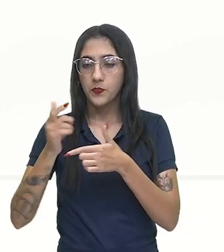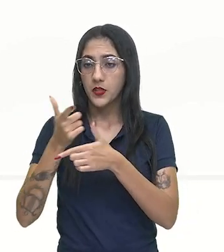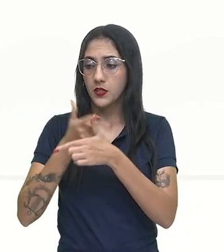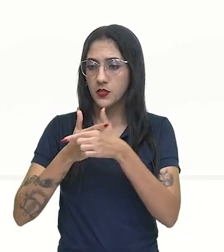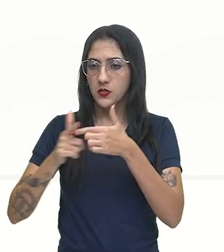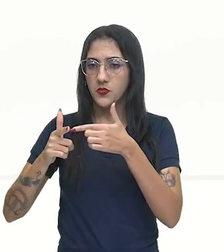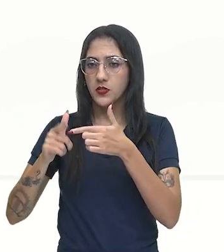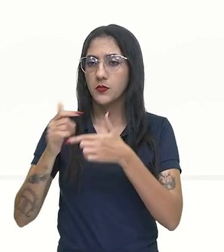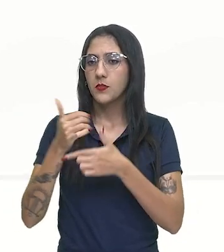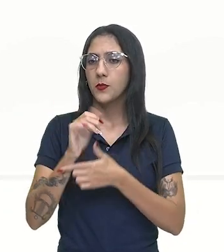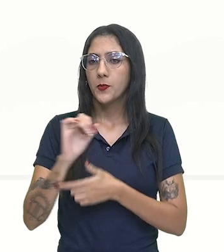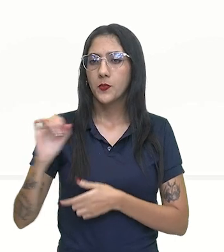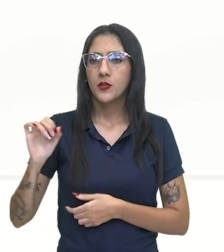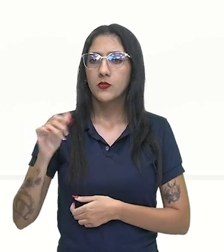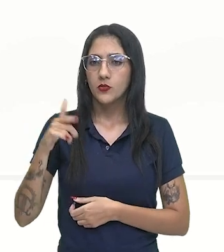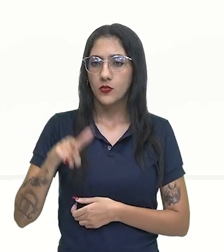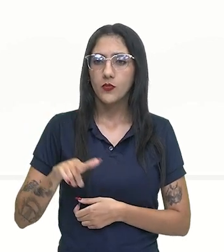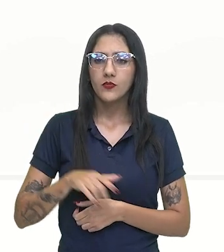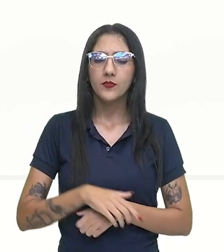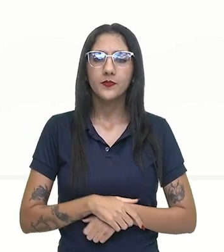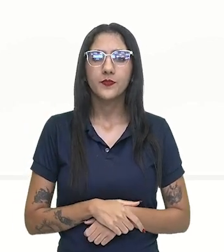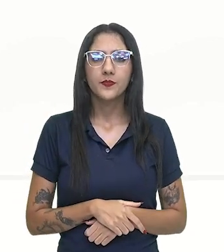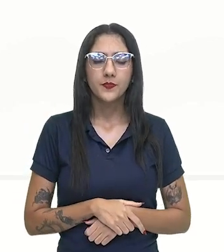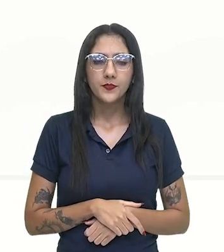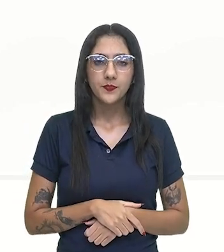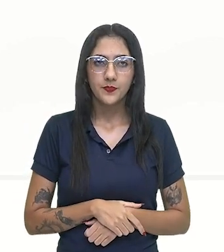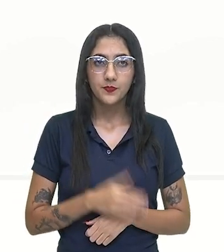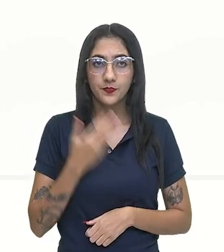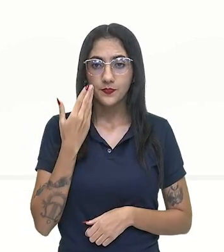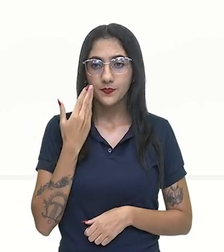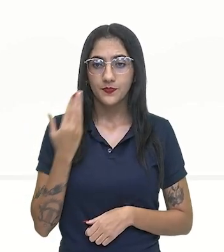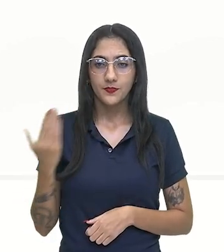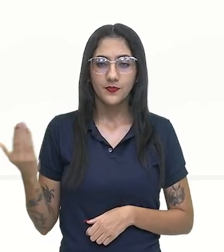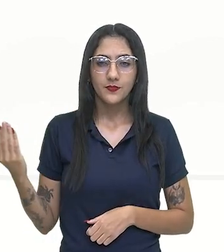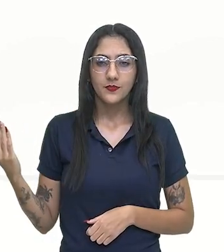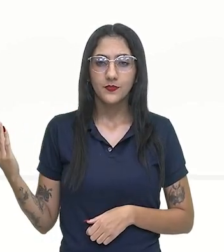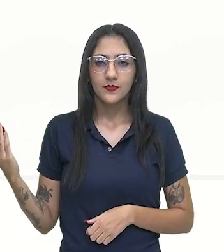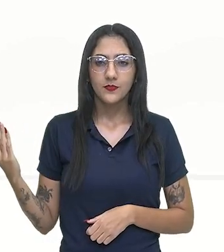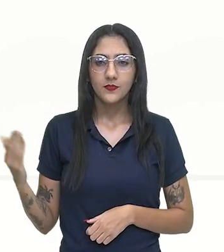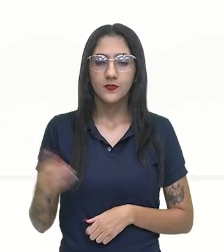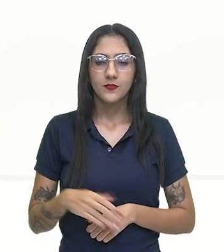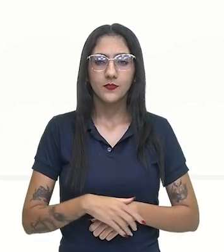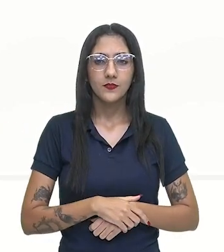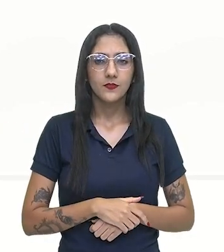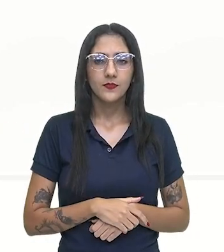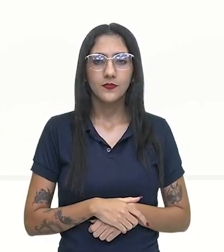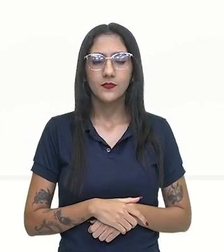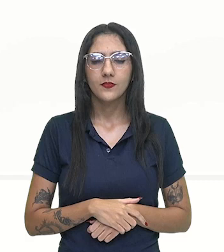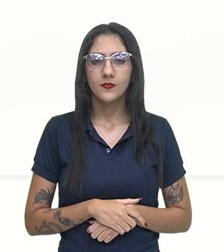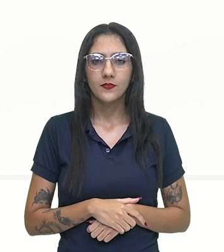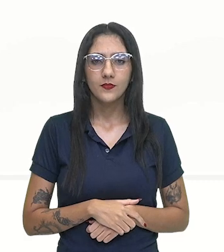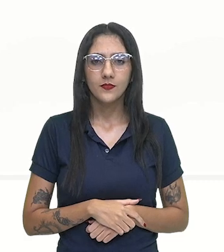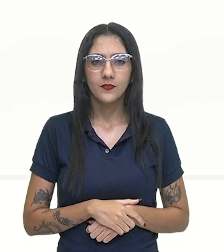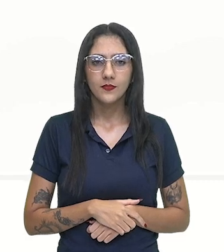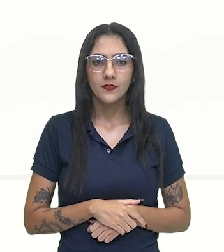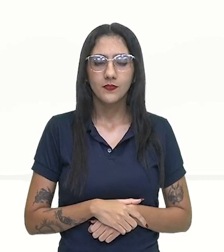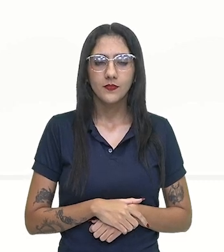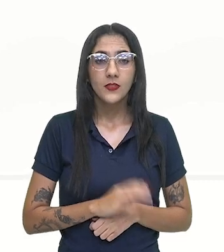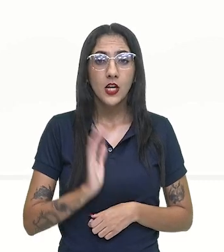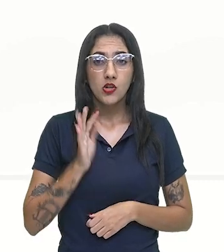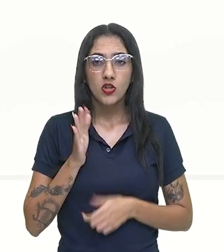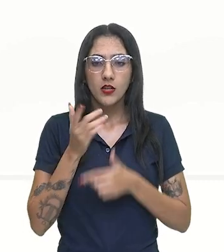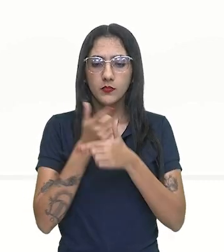e dividir por 1.000 mais uma vez. Tá? Dividir por 1.000, nós vamos